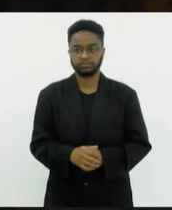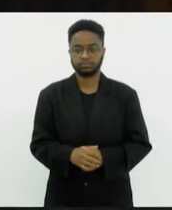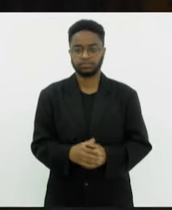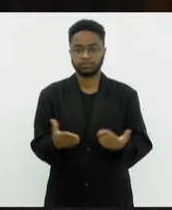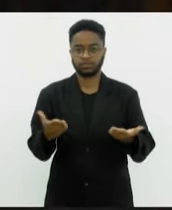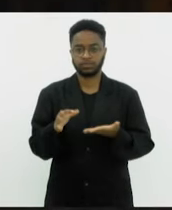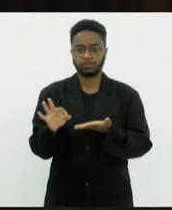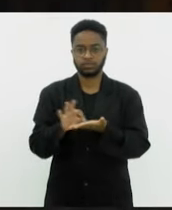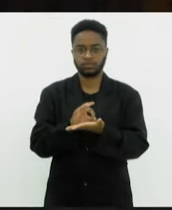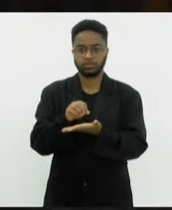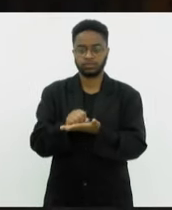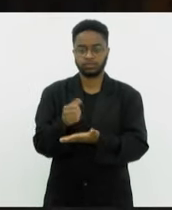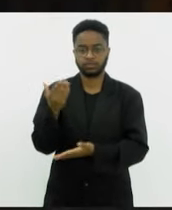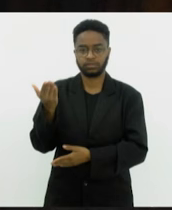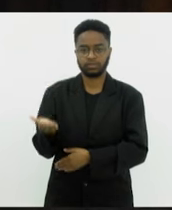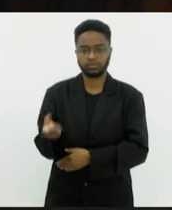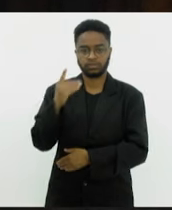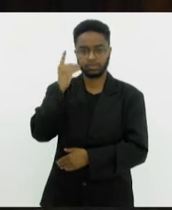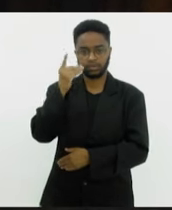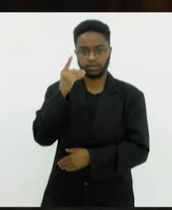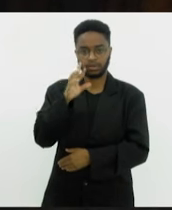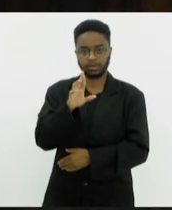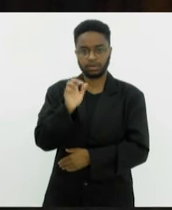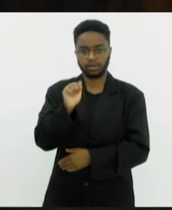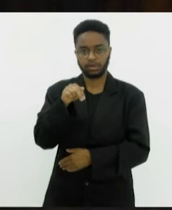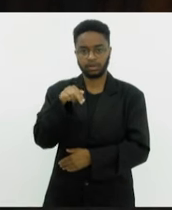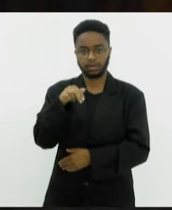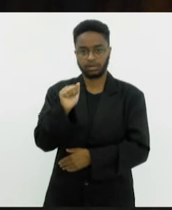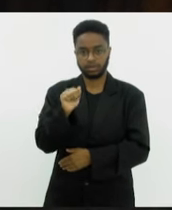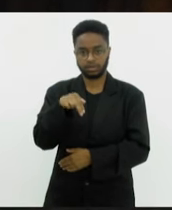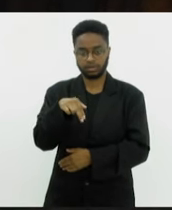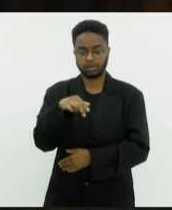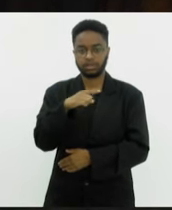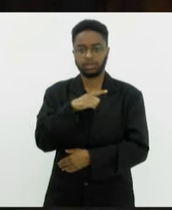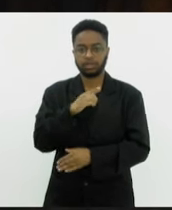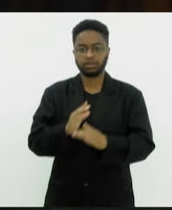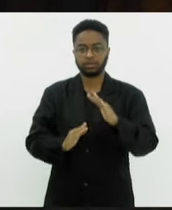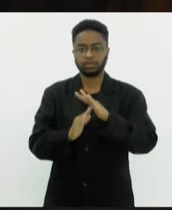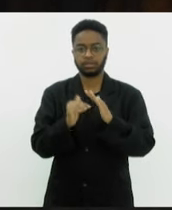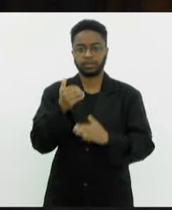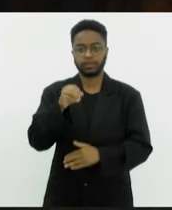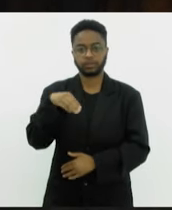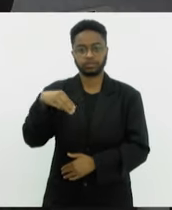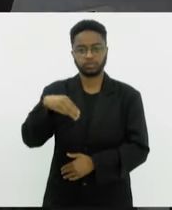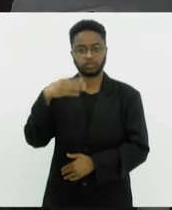Próximo orador inscrito é o nobre deputado Renan Jordi, que dispõe de 10 minutos.